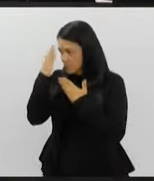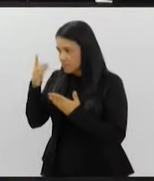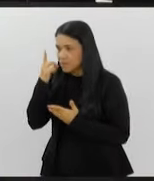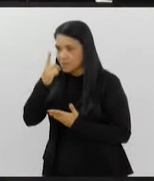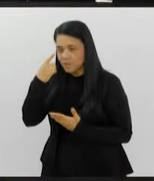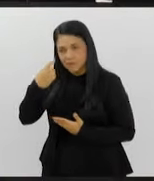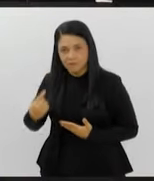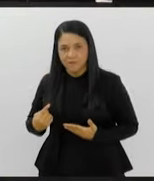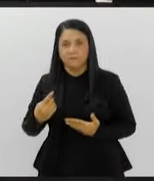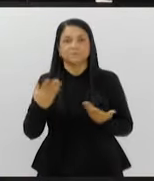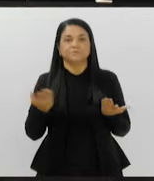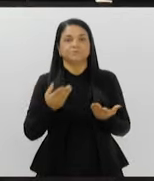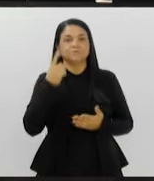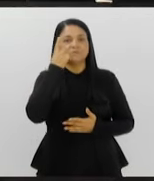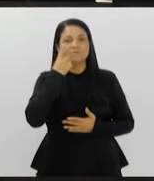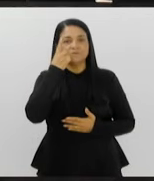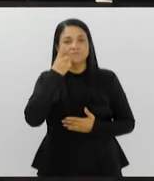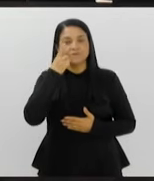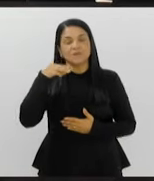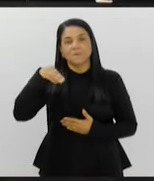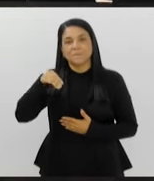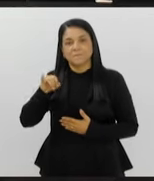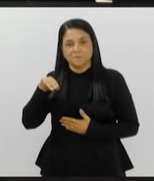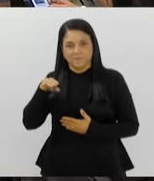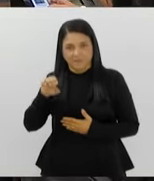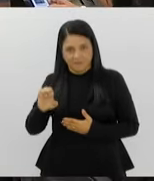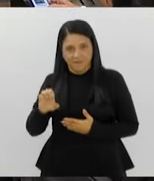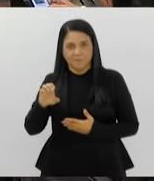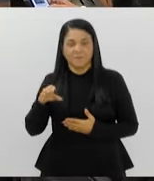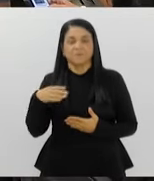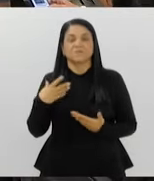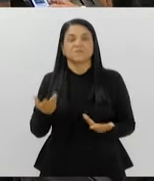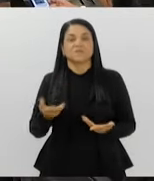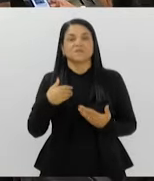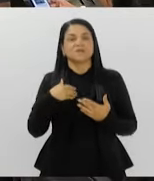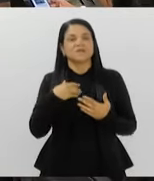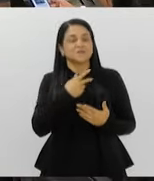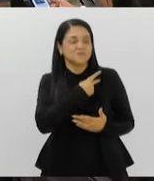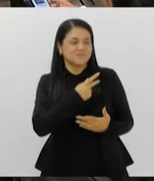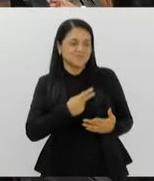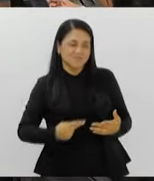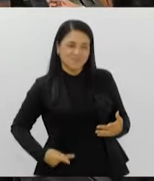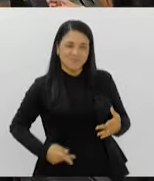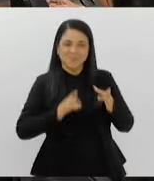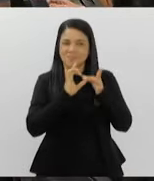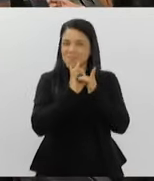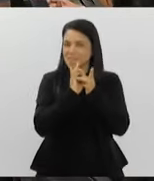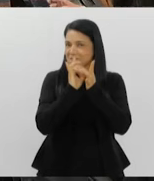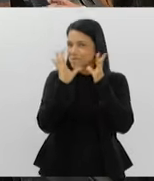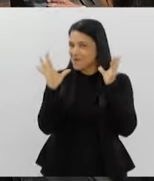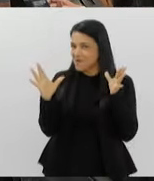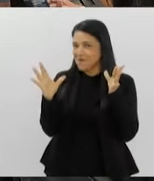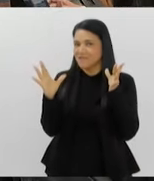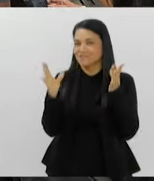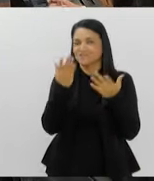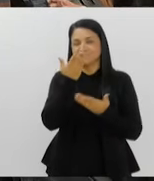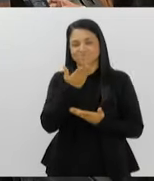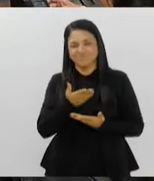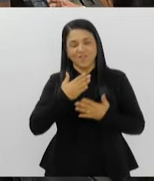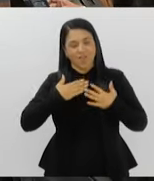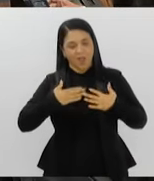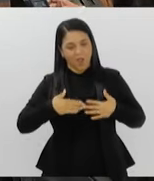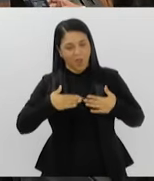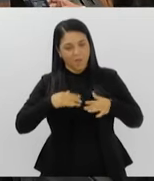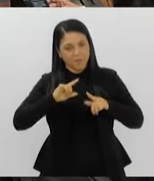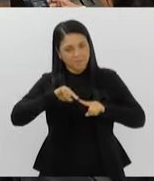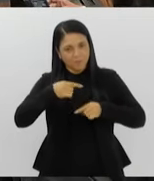Monteiro. Deputado Decano Mink. Presidente democrático, agora mais calmo depois